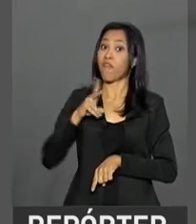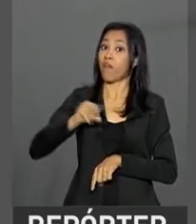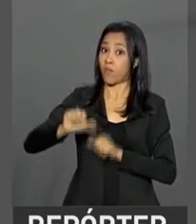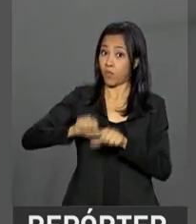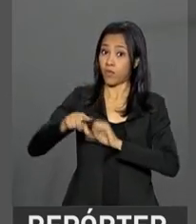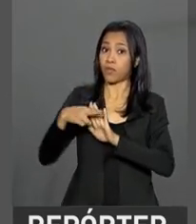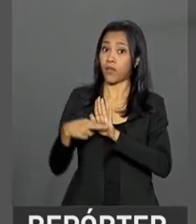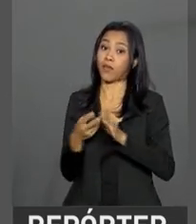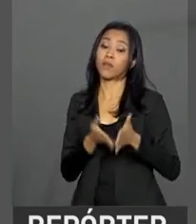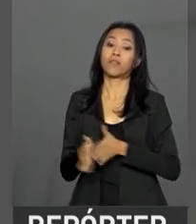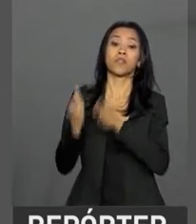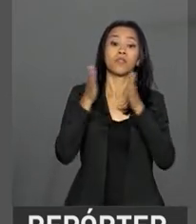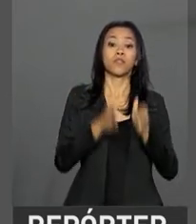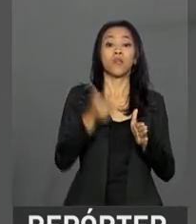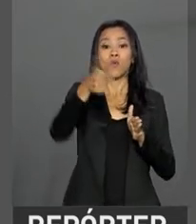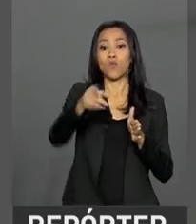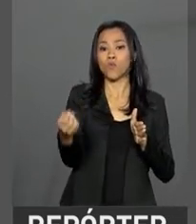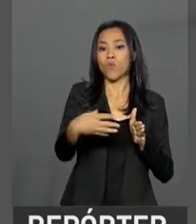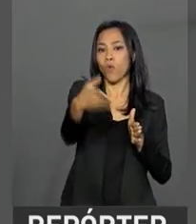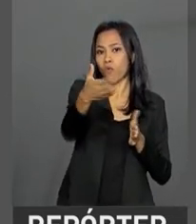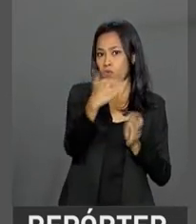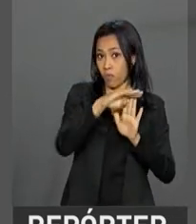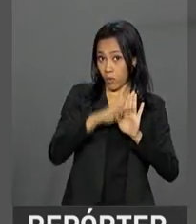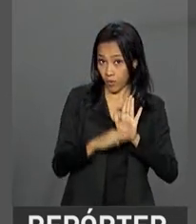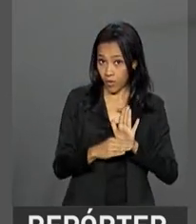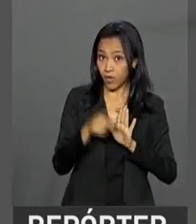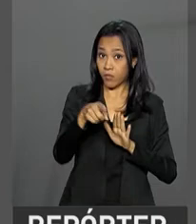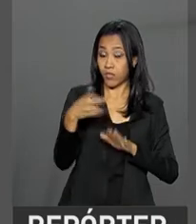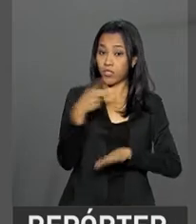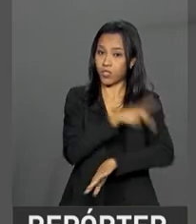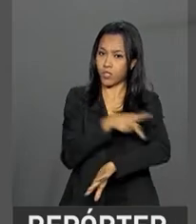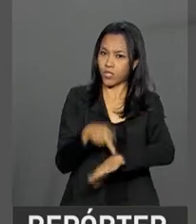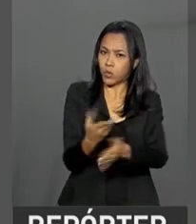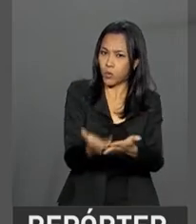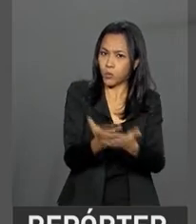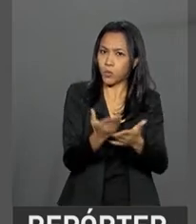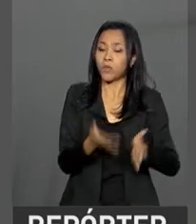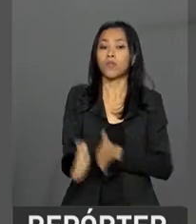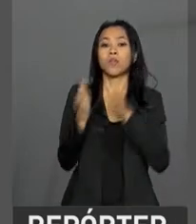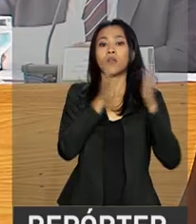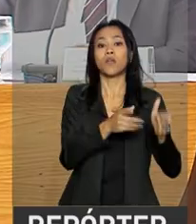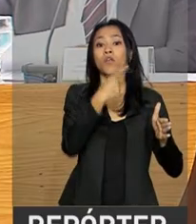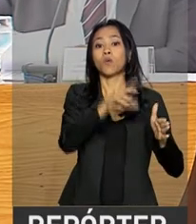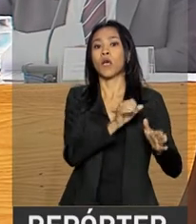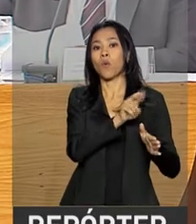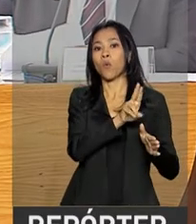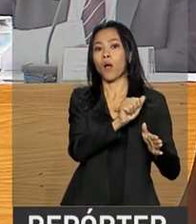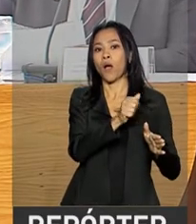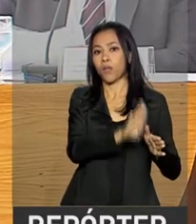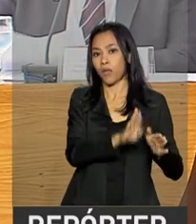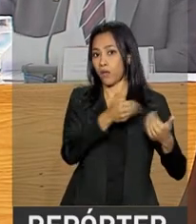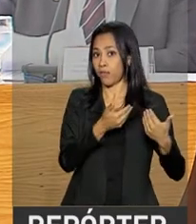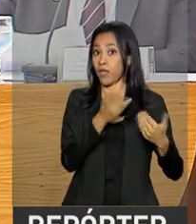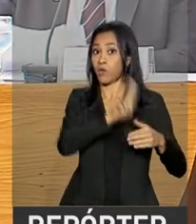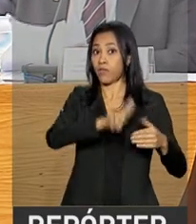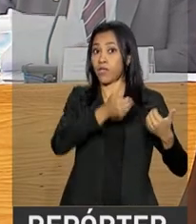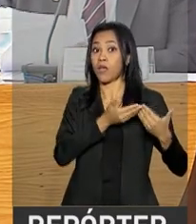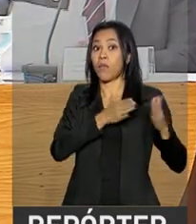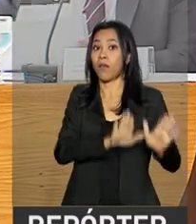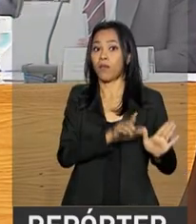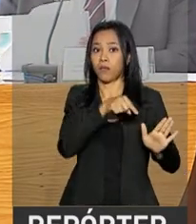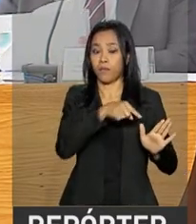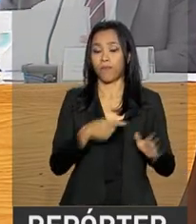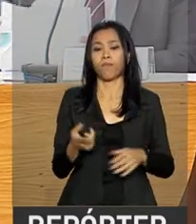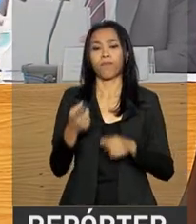novo programa de residência pedagógica ea universidade aberta do brasil preparar melhor os futuros